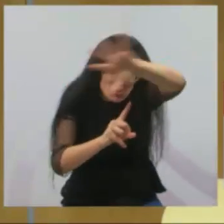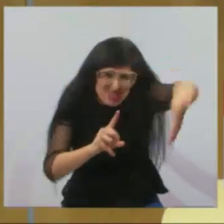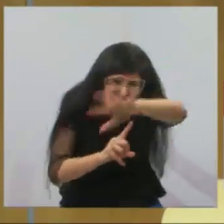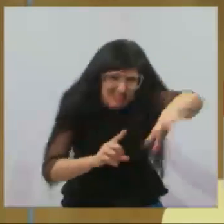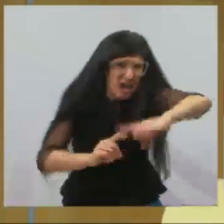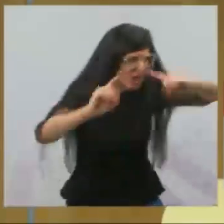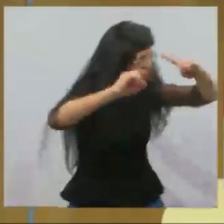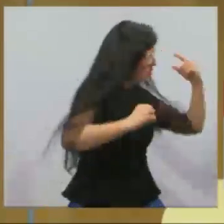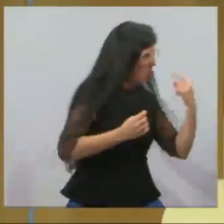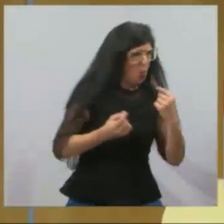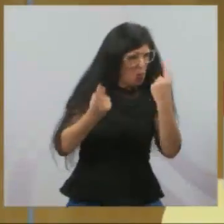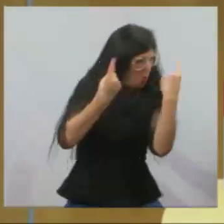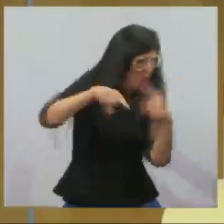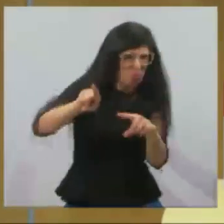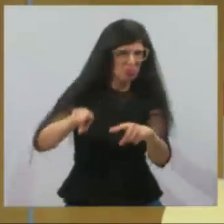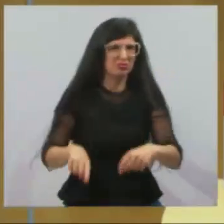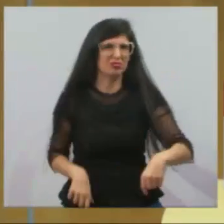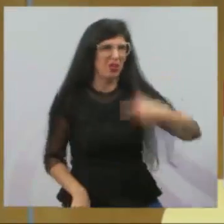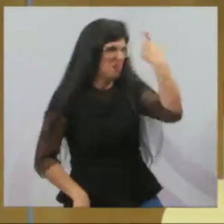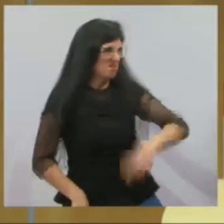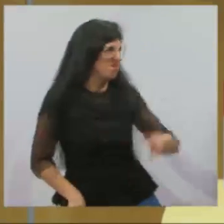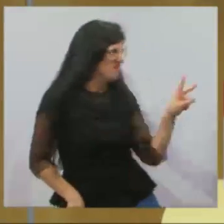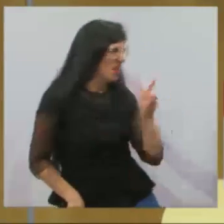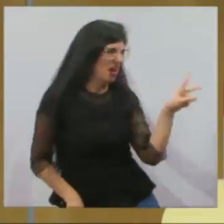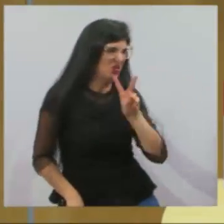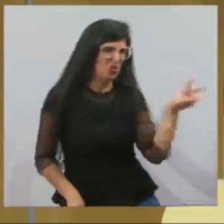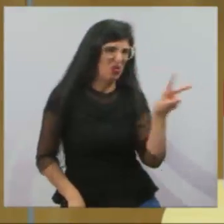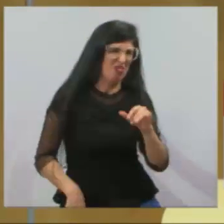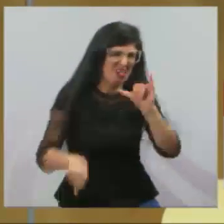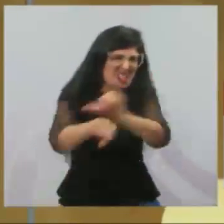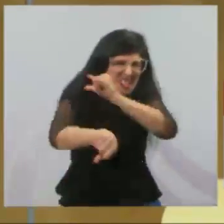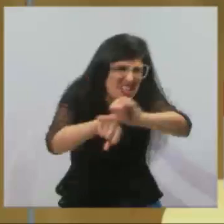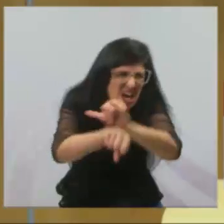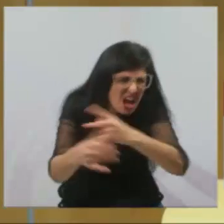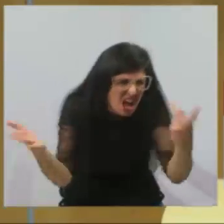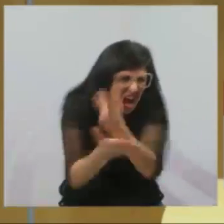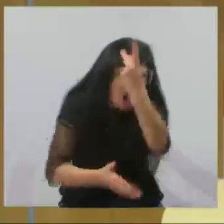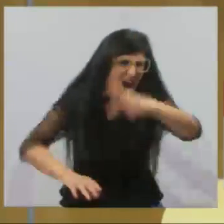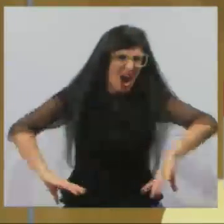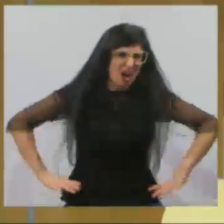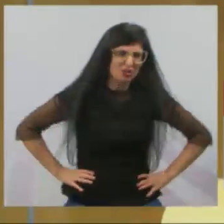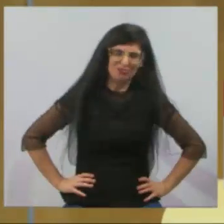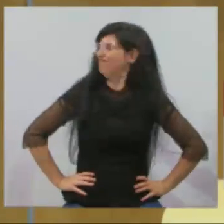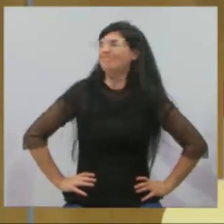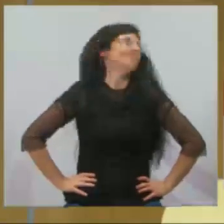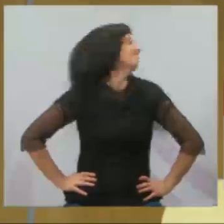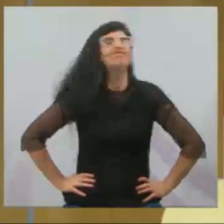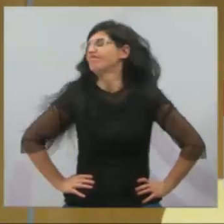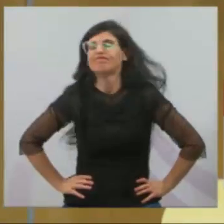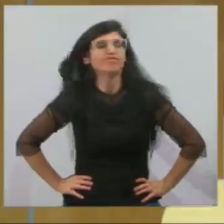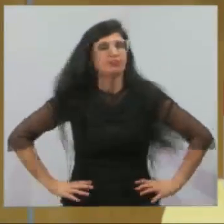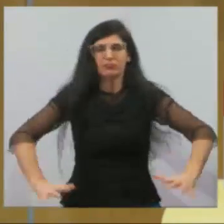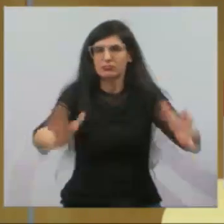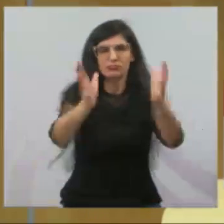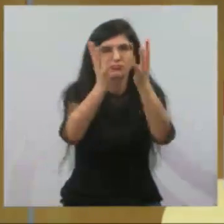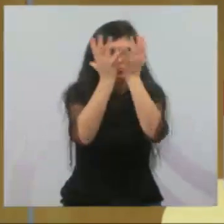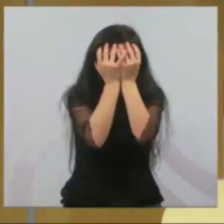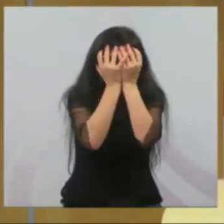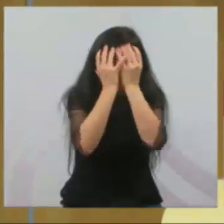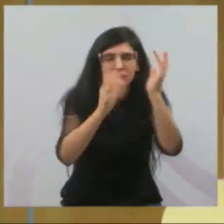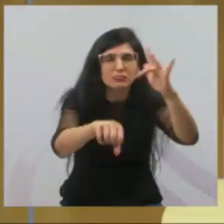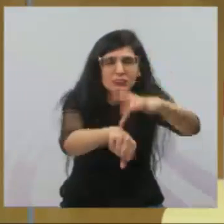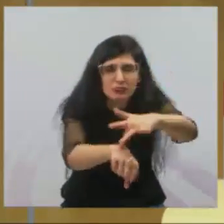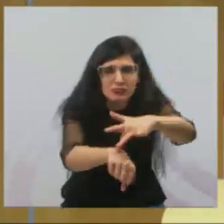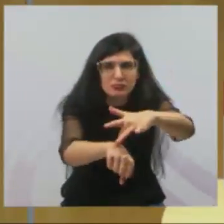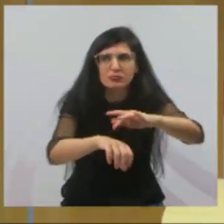casa, porque nós somos servidores públicos. Nós estamos aqui para servir a população e nenhum servidor dessa casa tem que ter